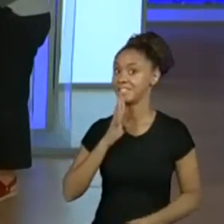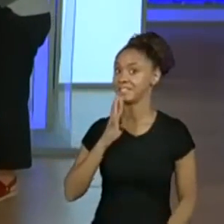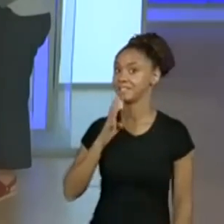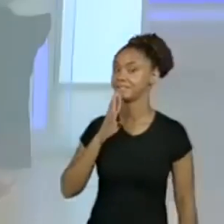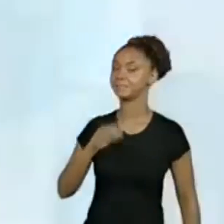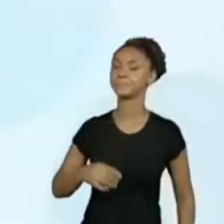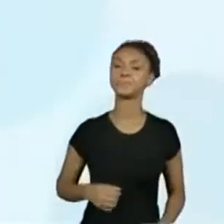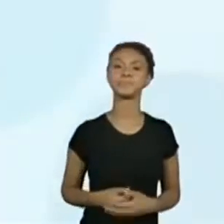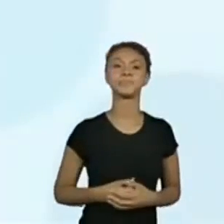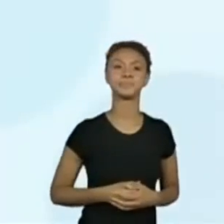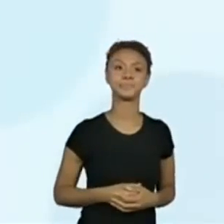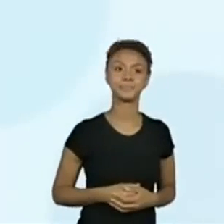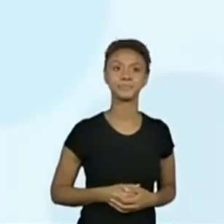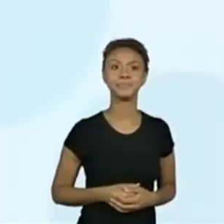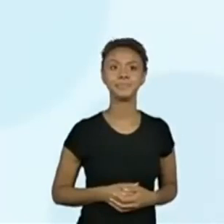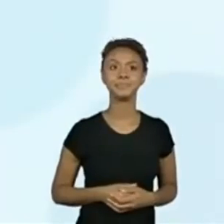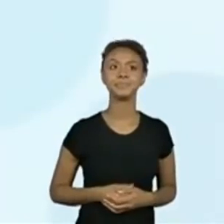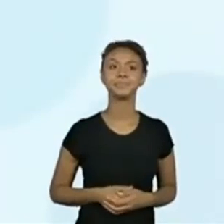Olha só, primeiro,